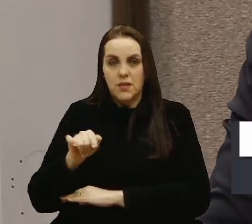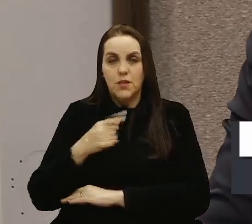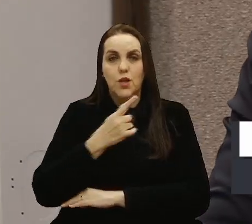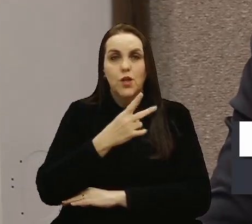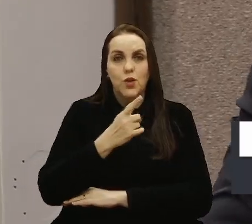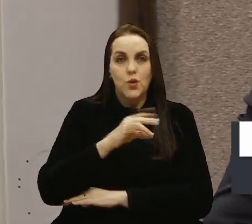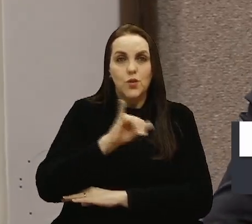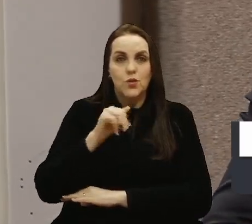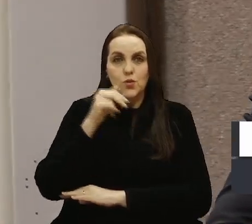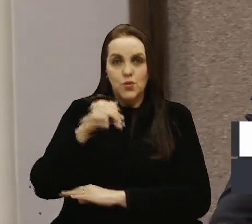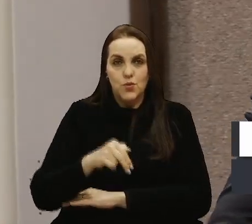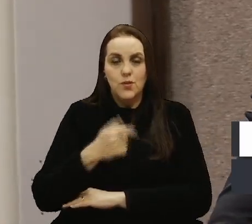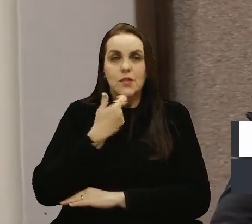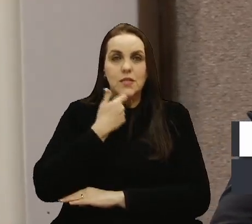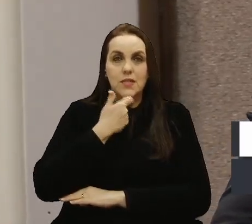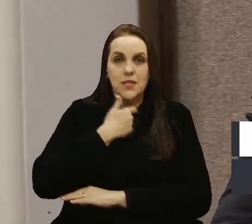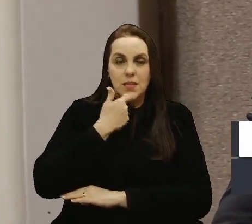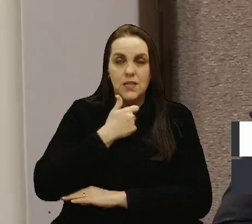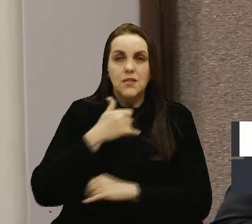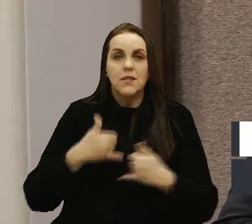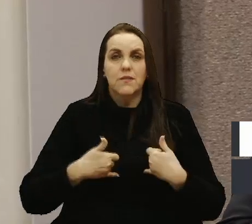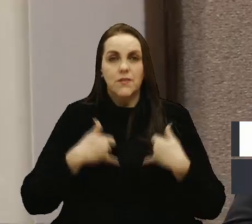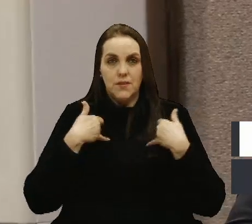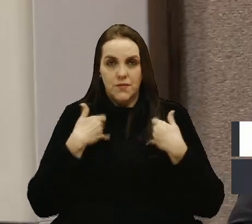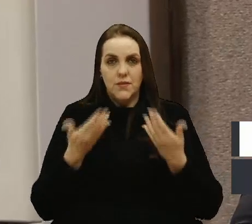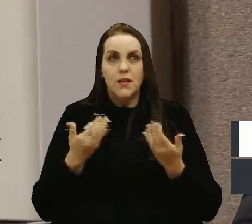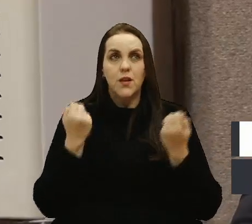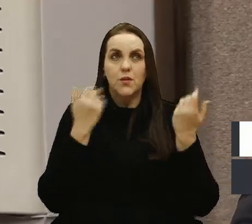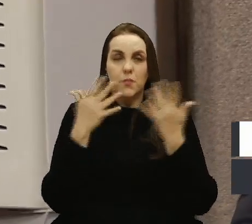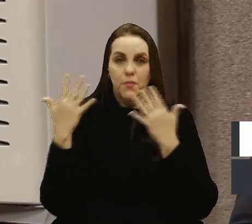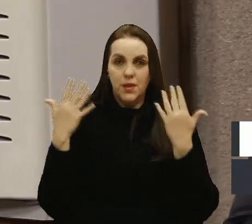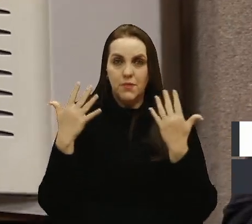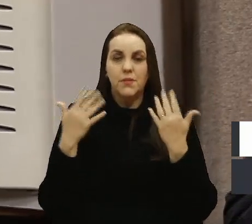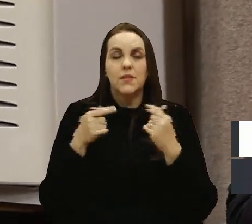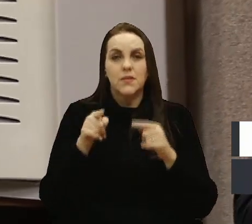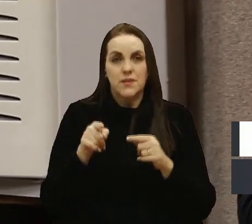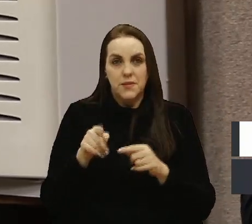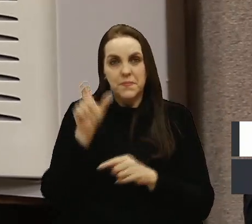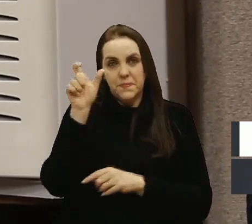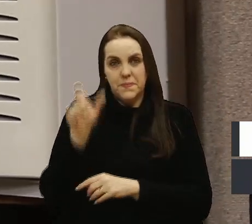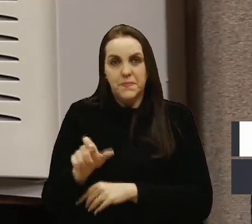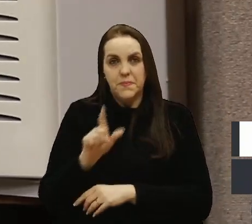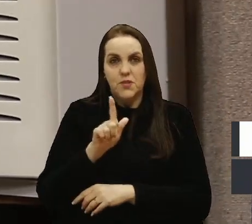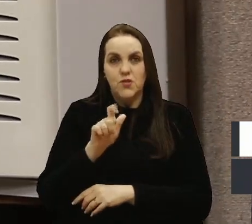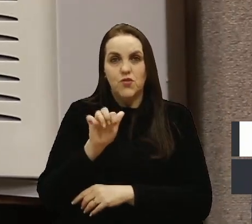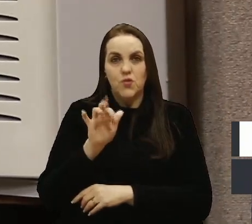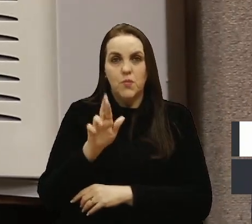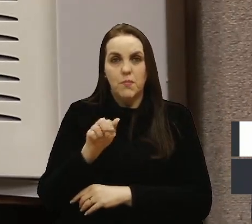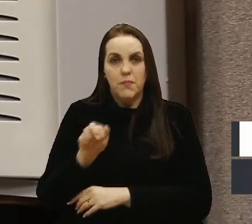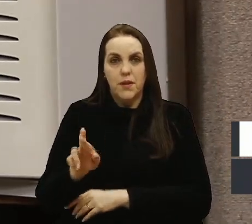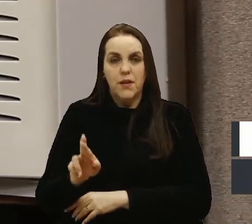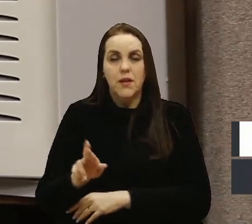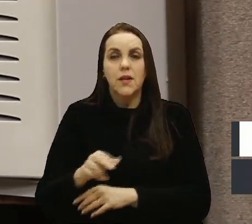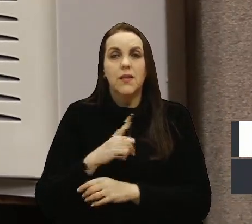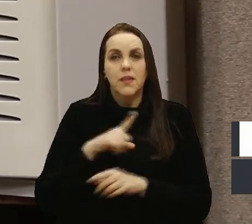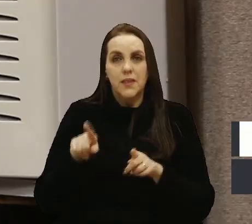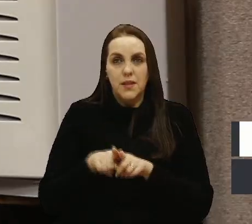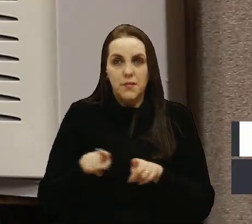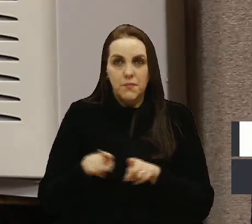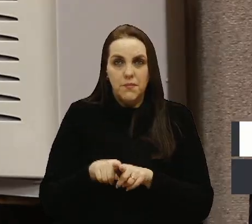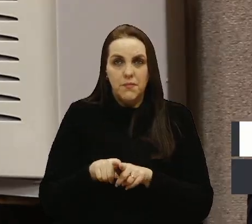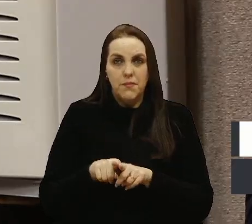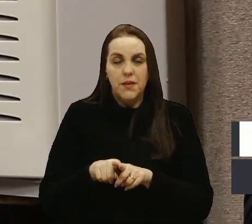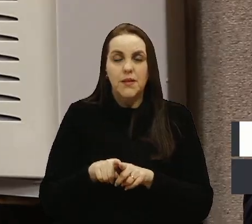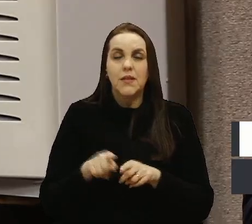sexta-feira, completou mais um ano de vida. Então, meus parabéns ao senhor Gilmar. E também fazer os votos, né, aos nossa